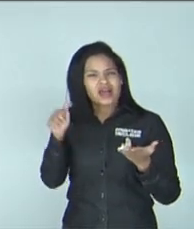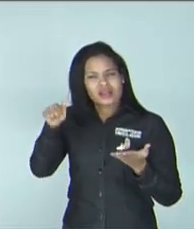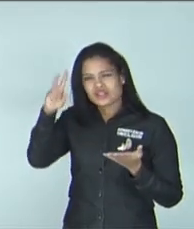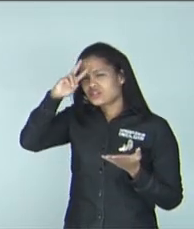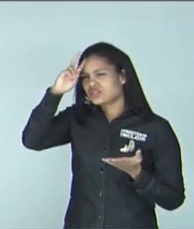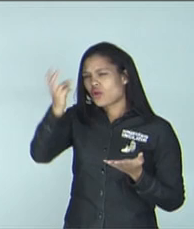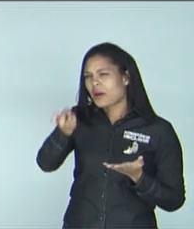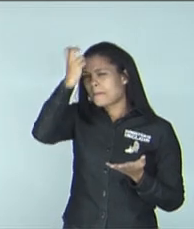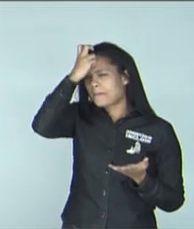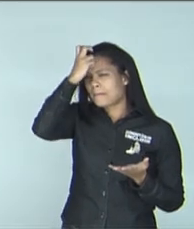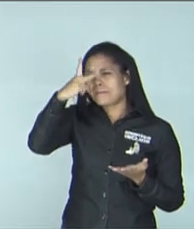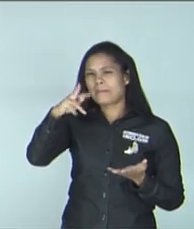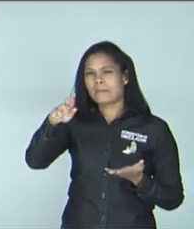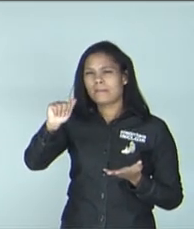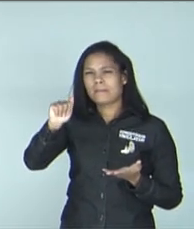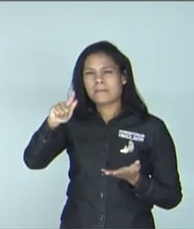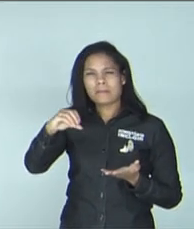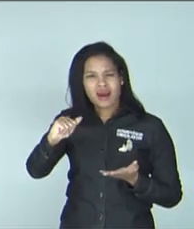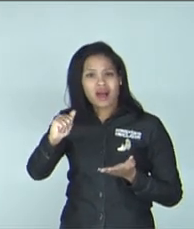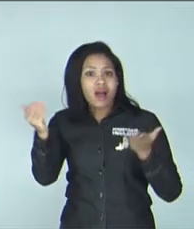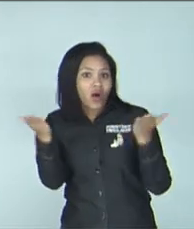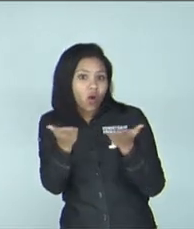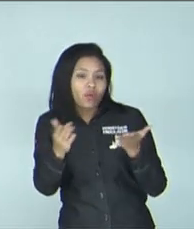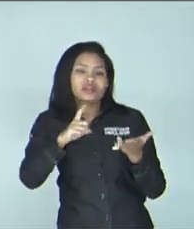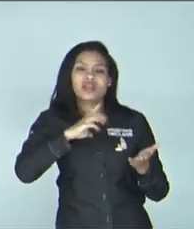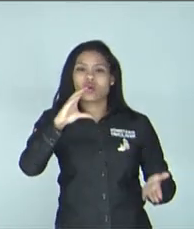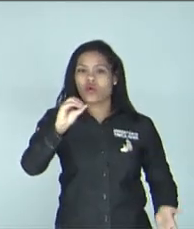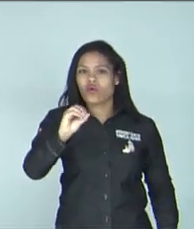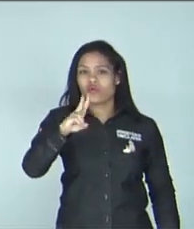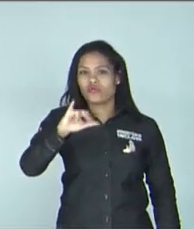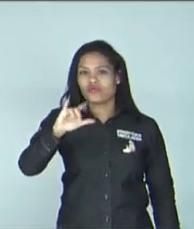o egito e hoje já temos uma praga que um vírus um tal de covide